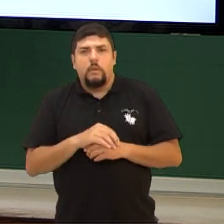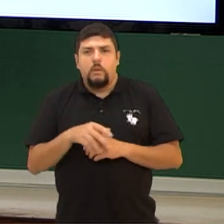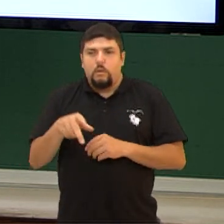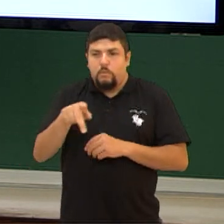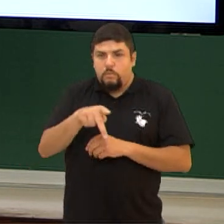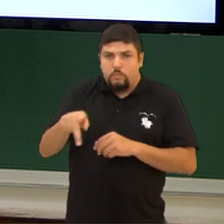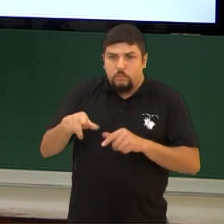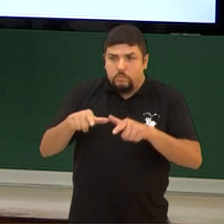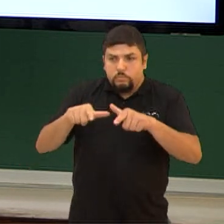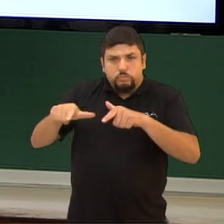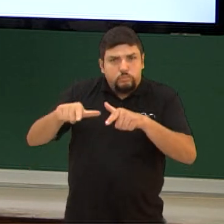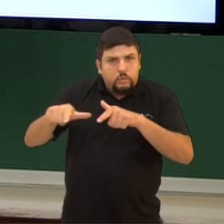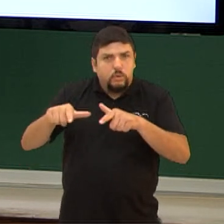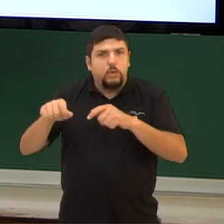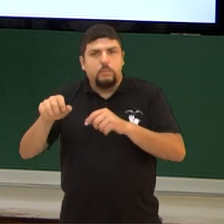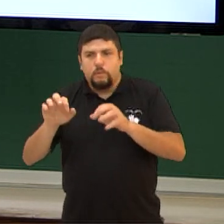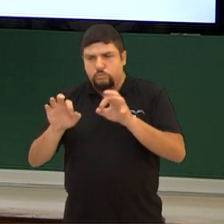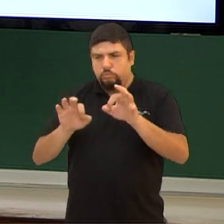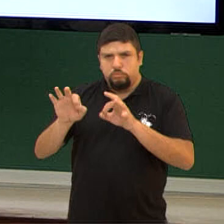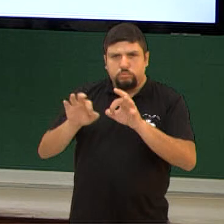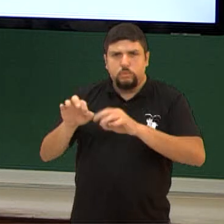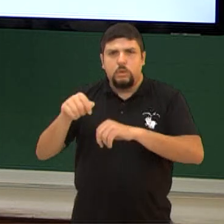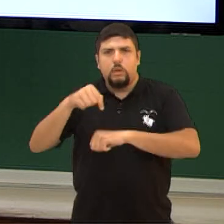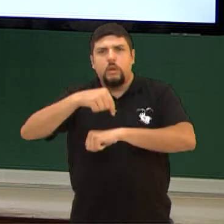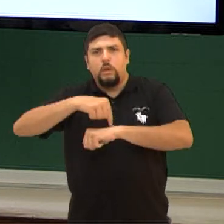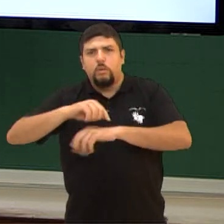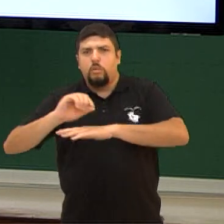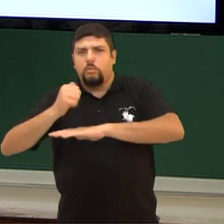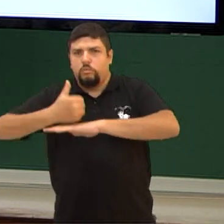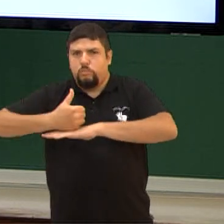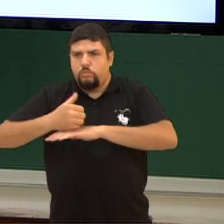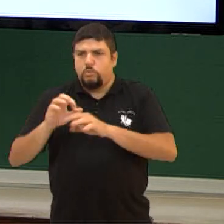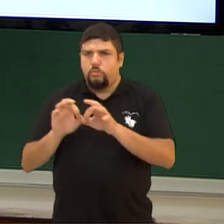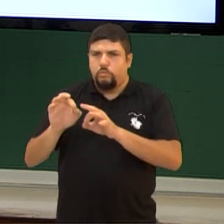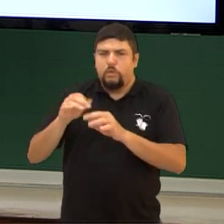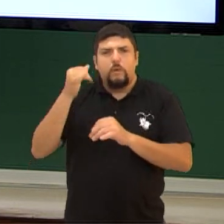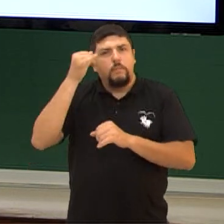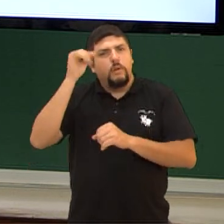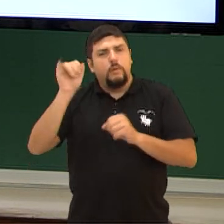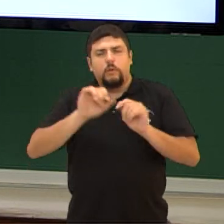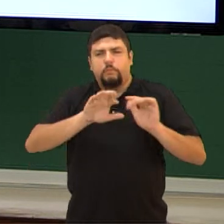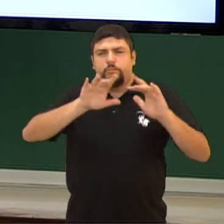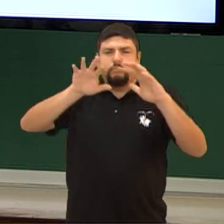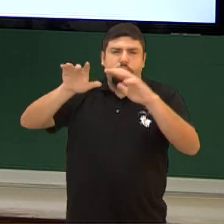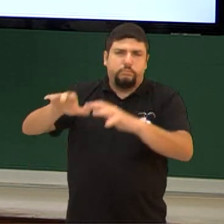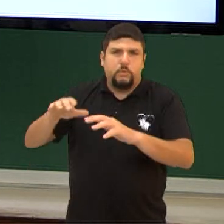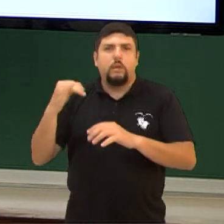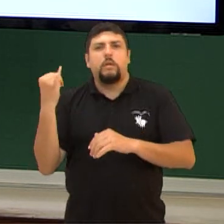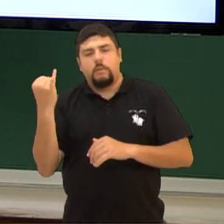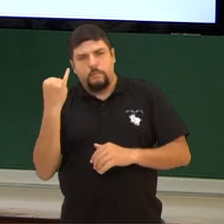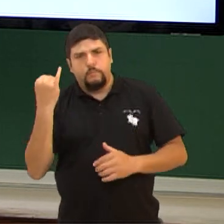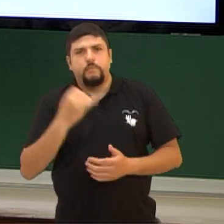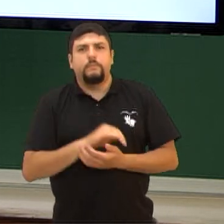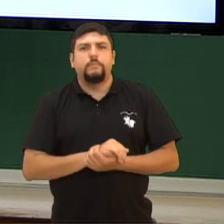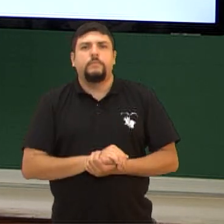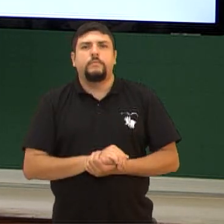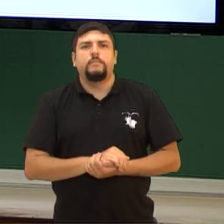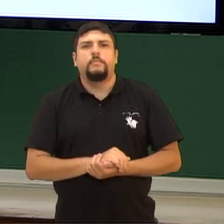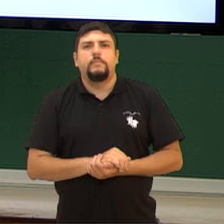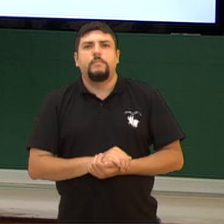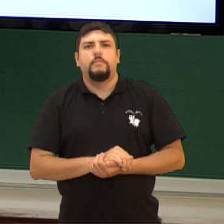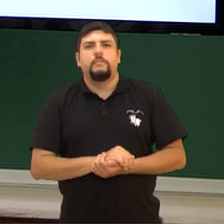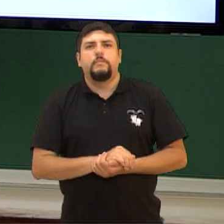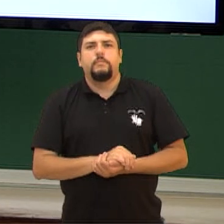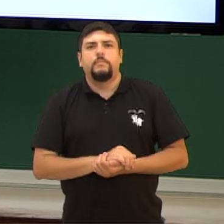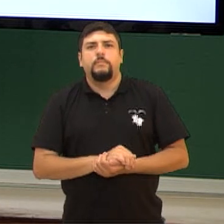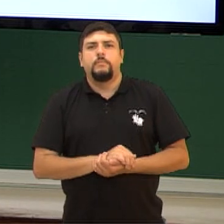bem organizado, sabe? A direção da escola organiza os horários certinhos para poder evitar aglomerações. Isso é muito importante, ok? E